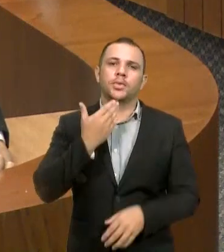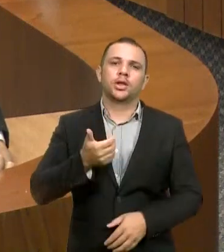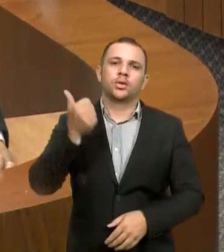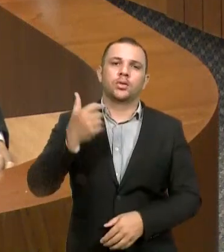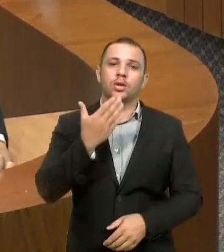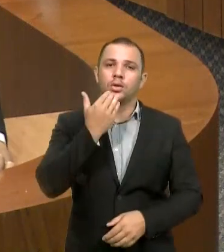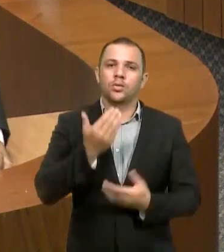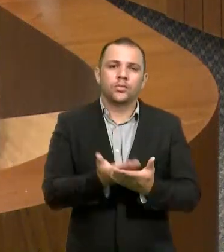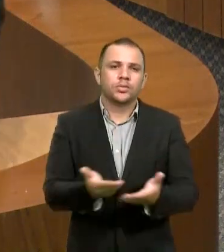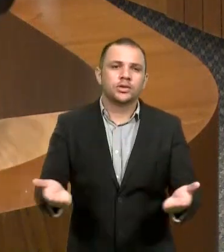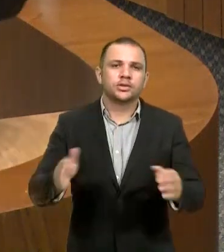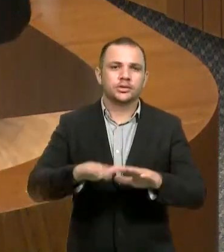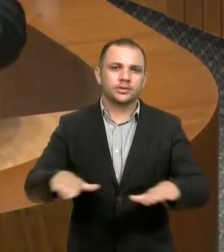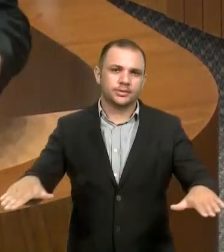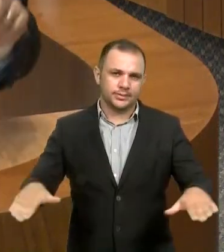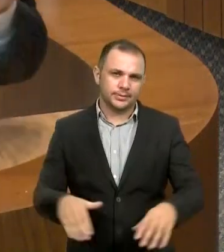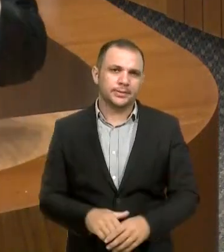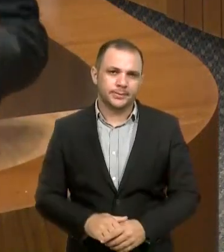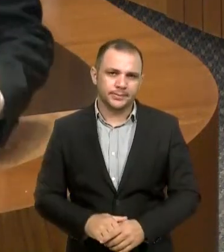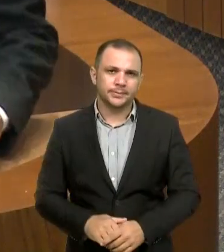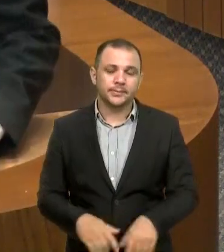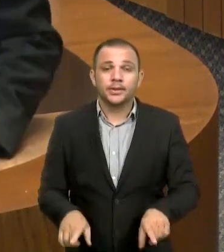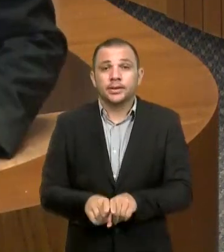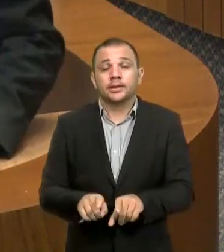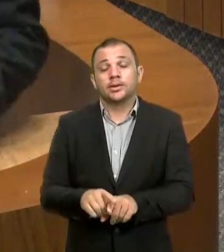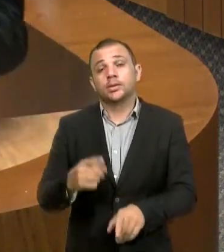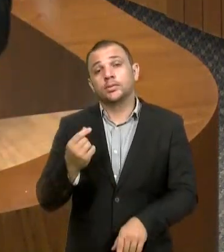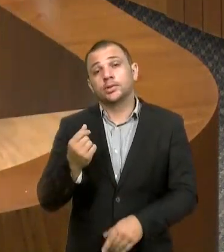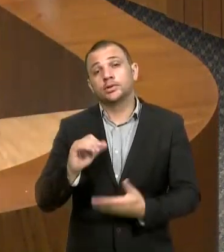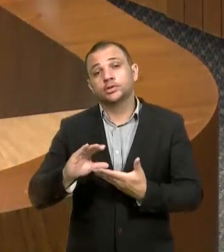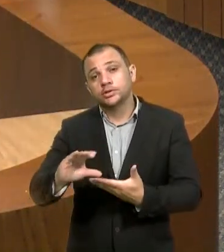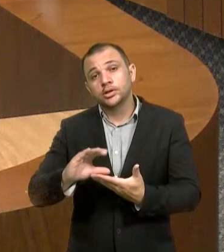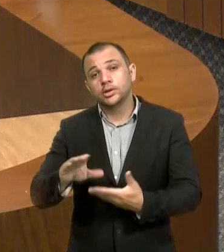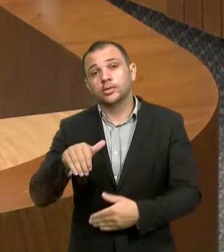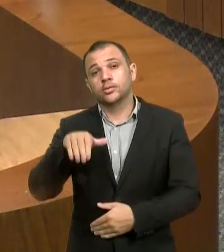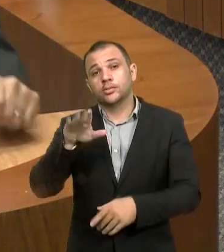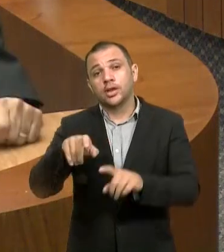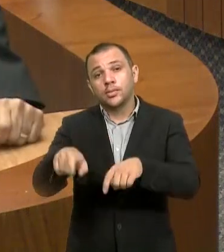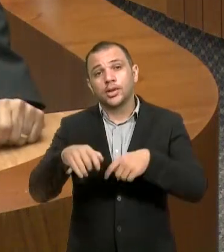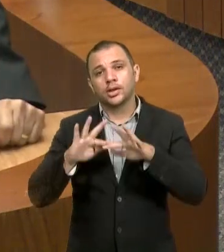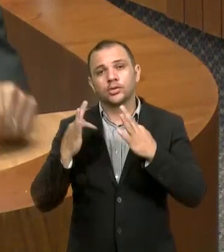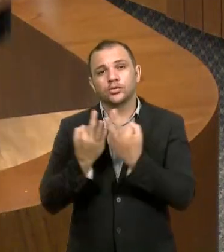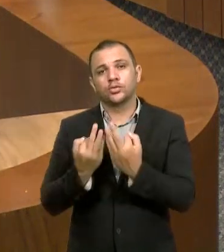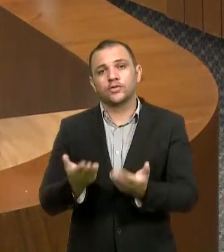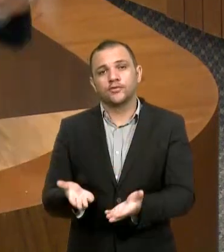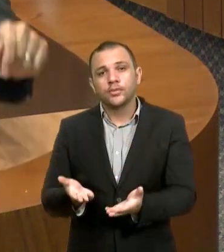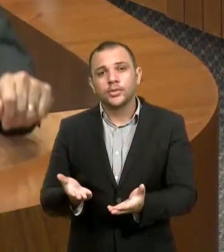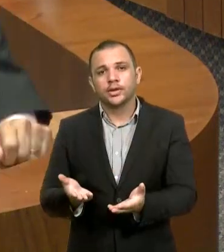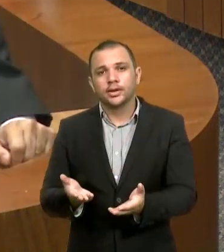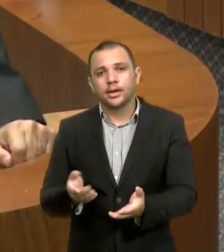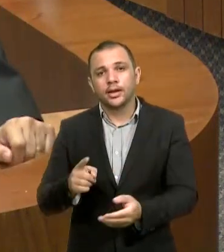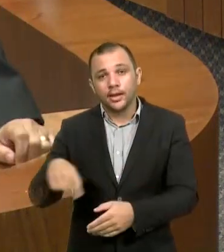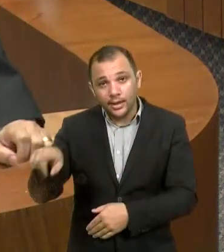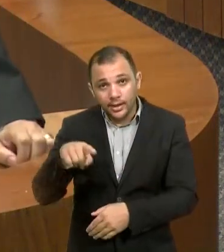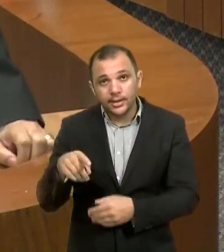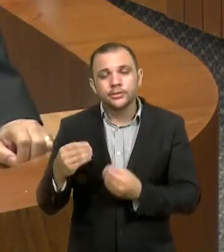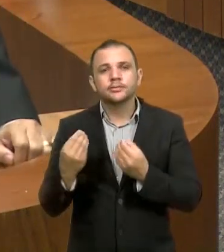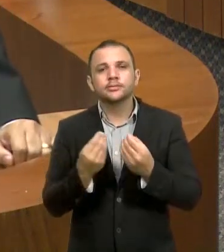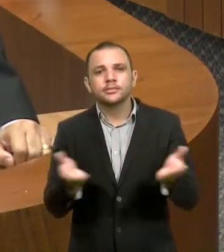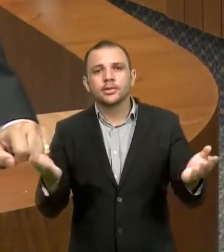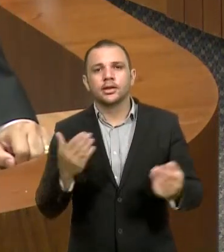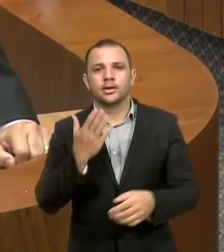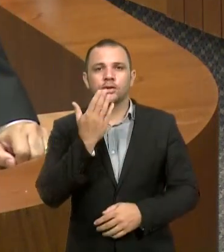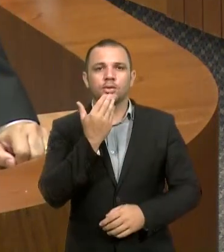meninas. Também mais dinheiro para a agricultura familiar, deputado Júlio Mendonça, que é quem fornece os